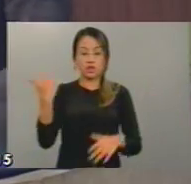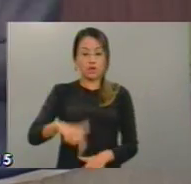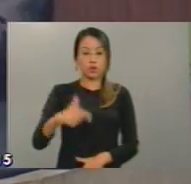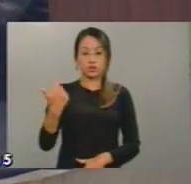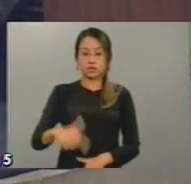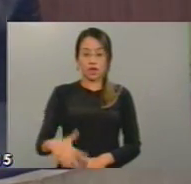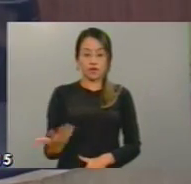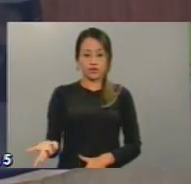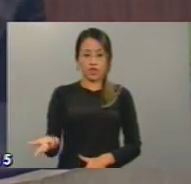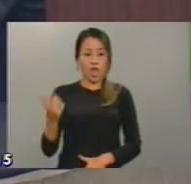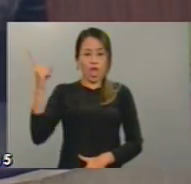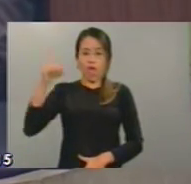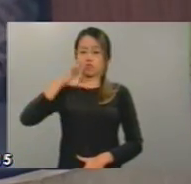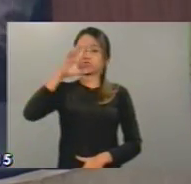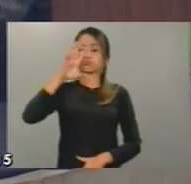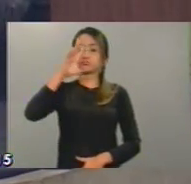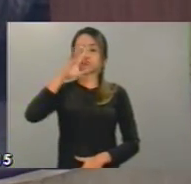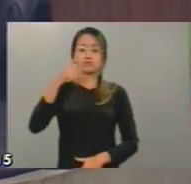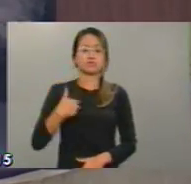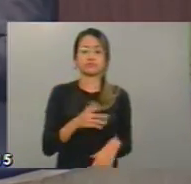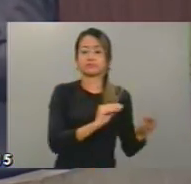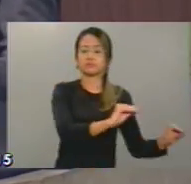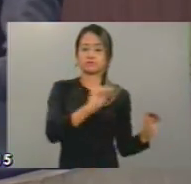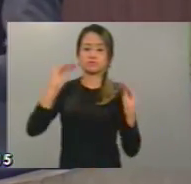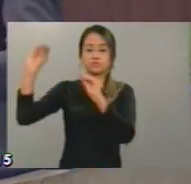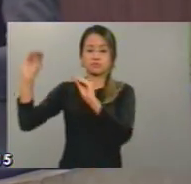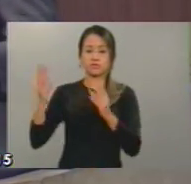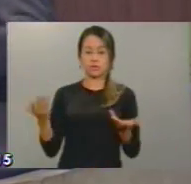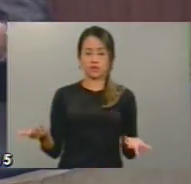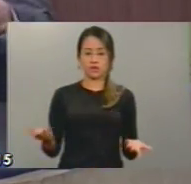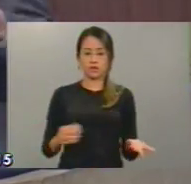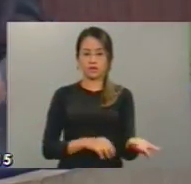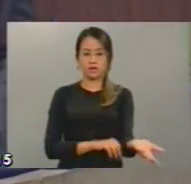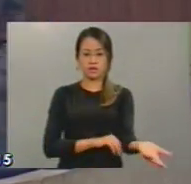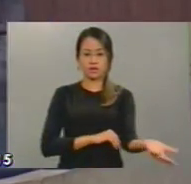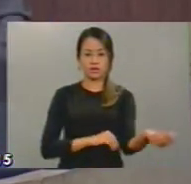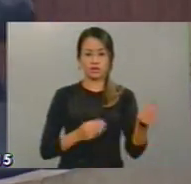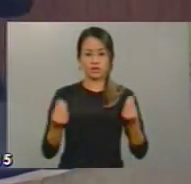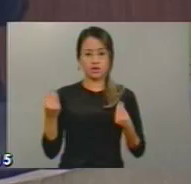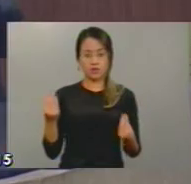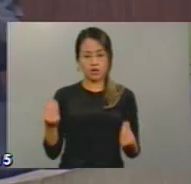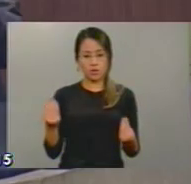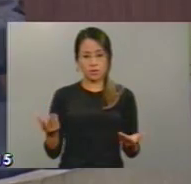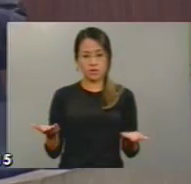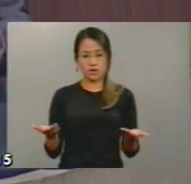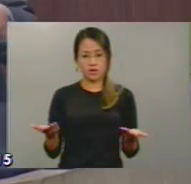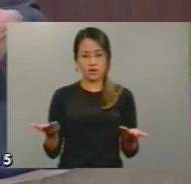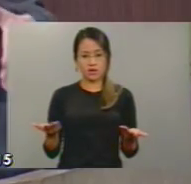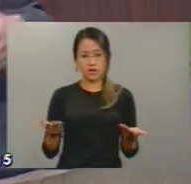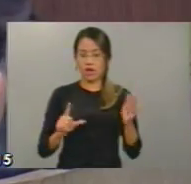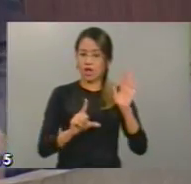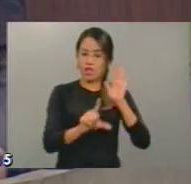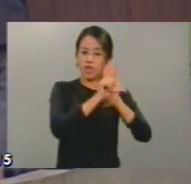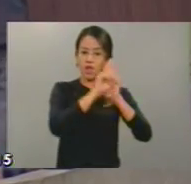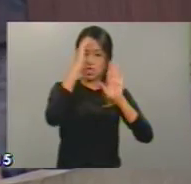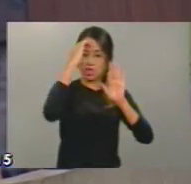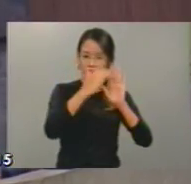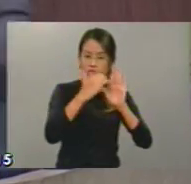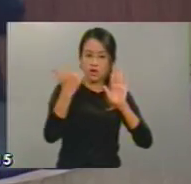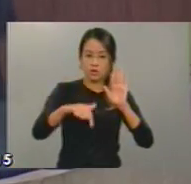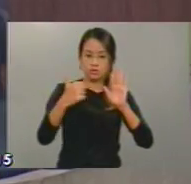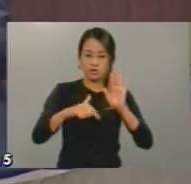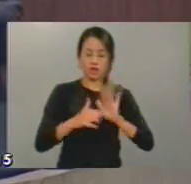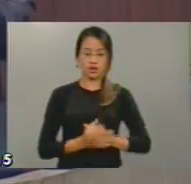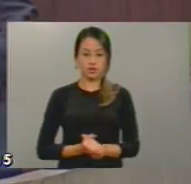jurisdição, há uma flagrante situação de ilegalidade,